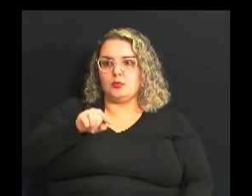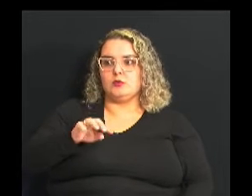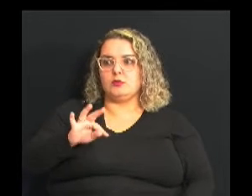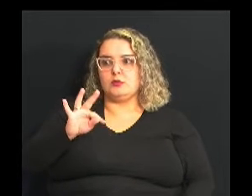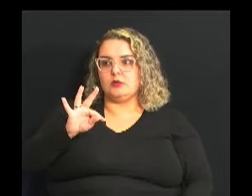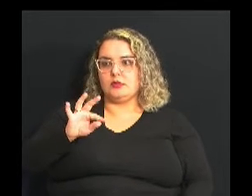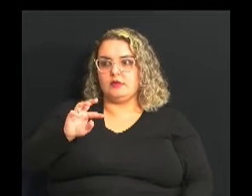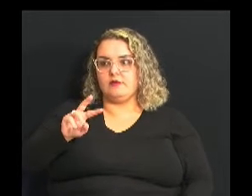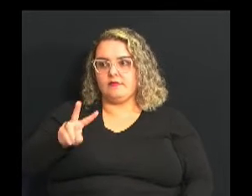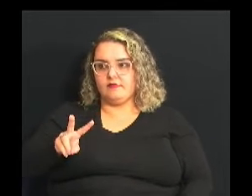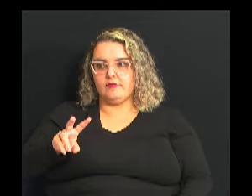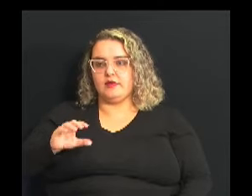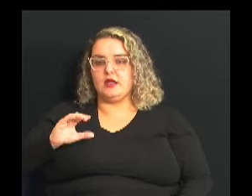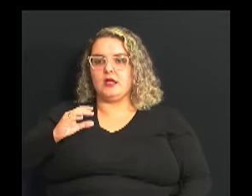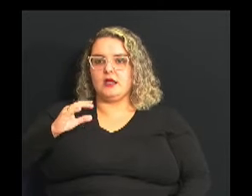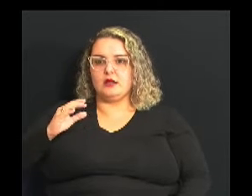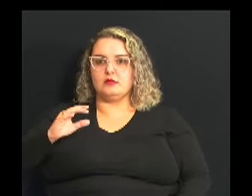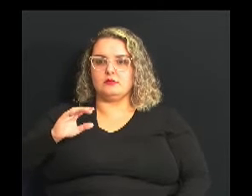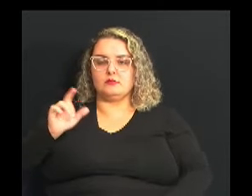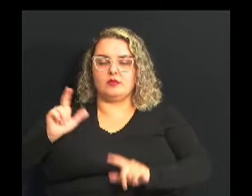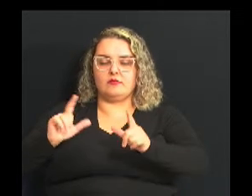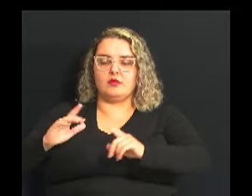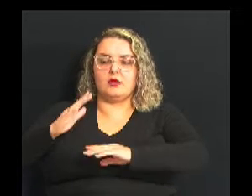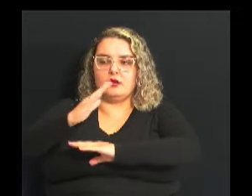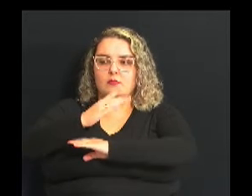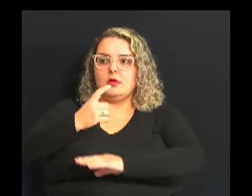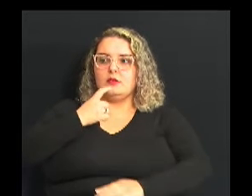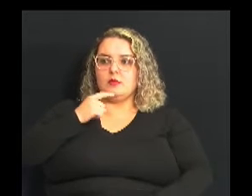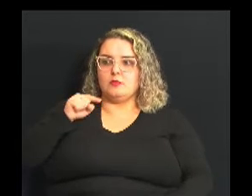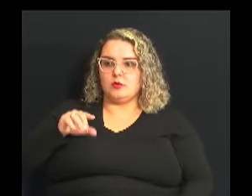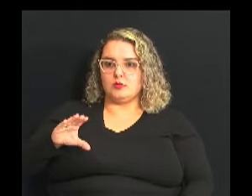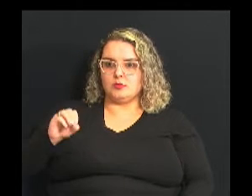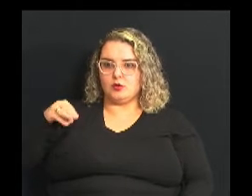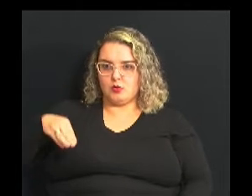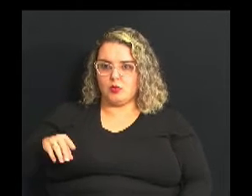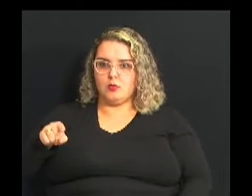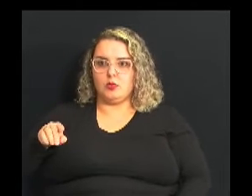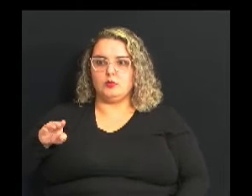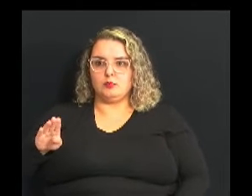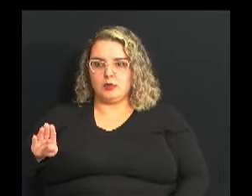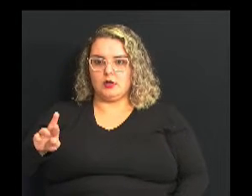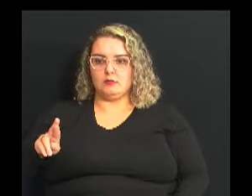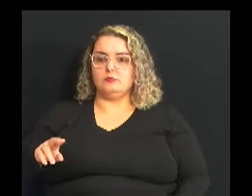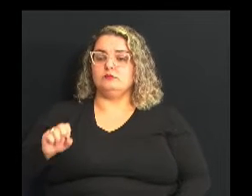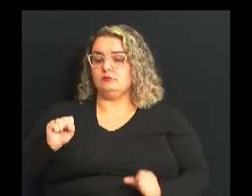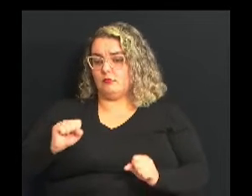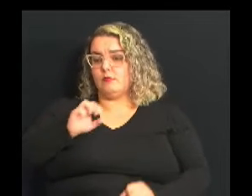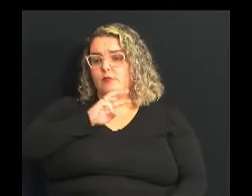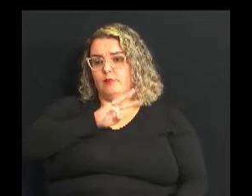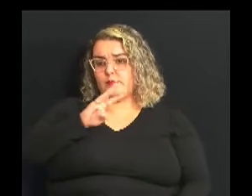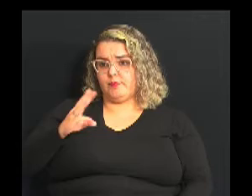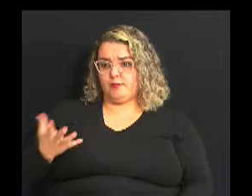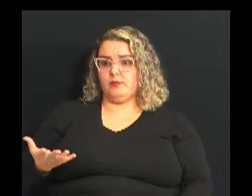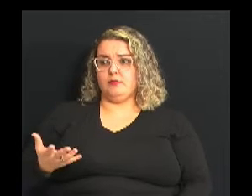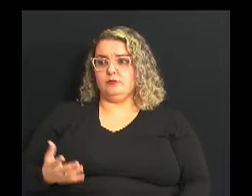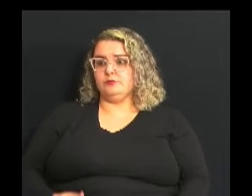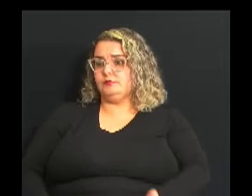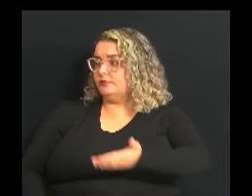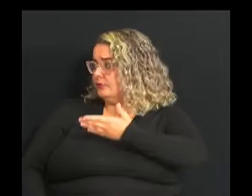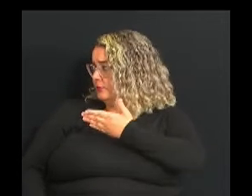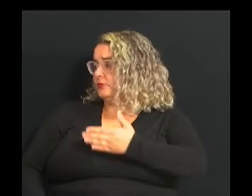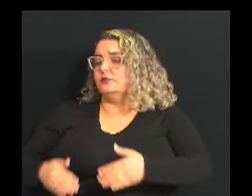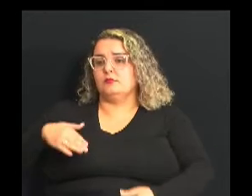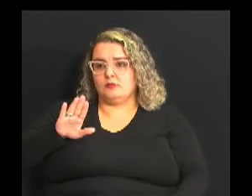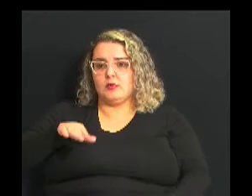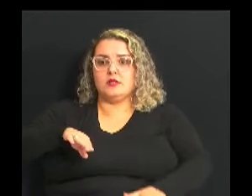www.tvcamara.com.br, a gente pegou tvcamaracampinas.com.br, você pode acionar através do site também. Nós pegamos o endereço.com porque a pessoa está mais acostumado